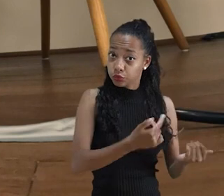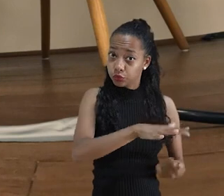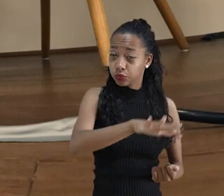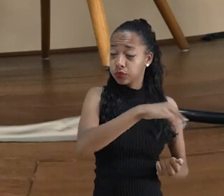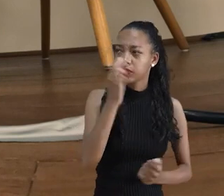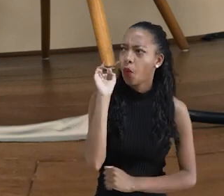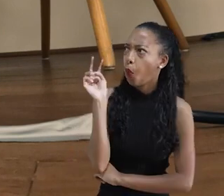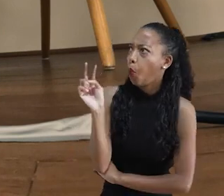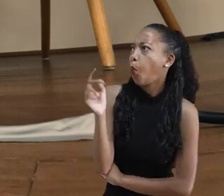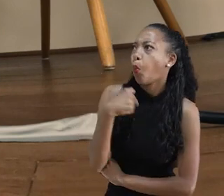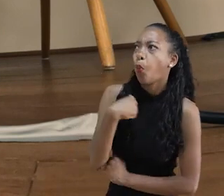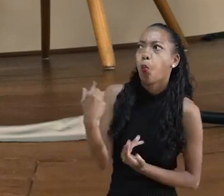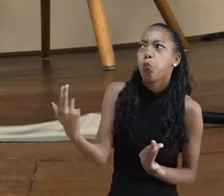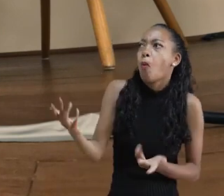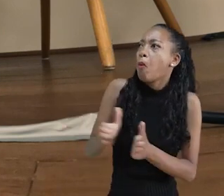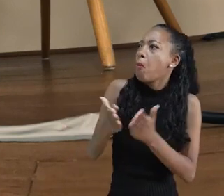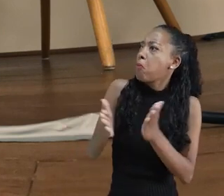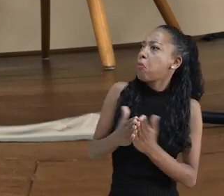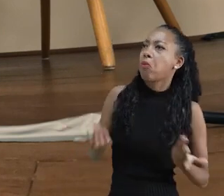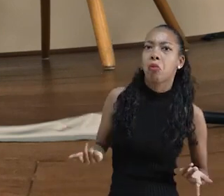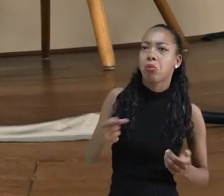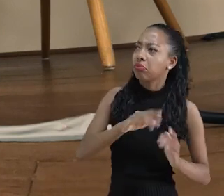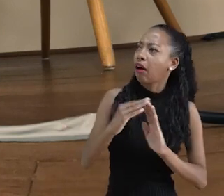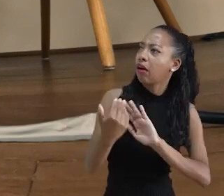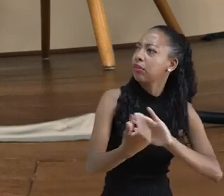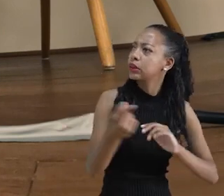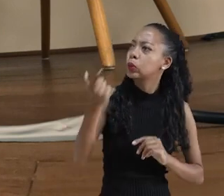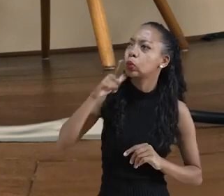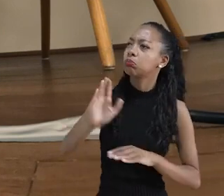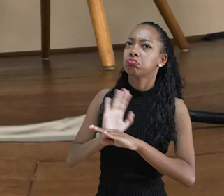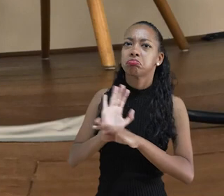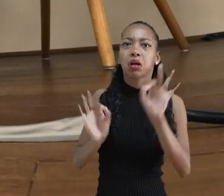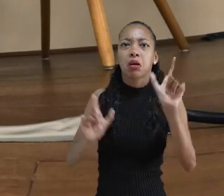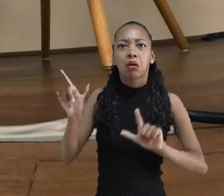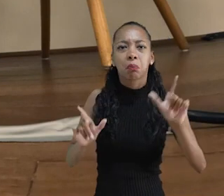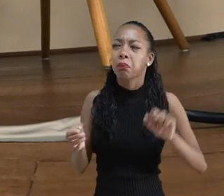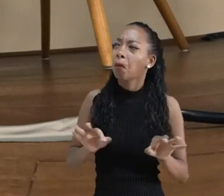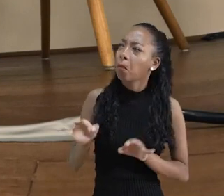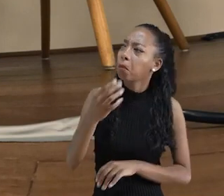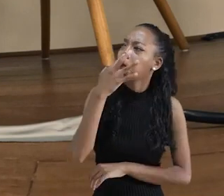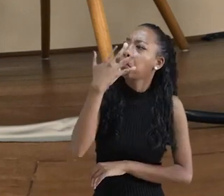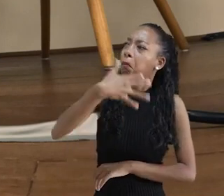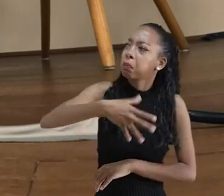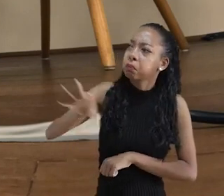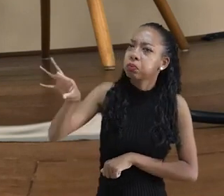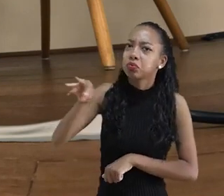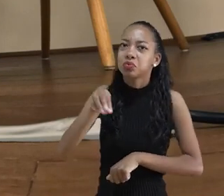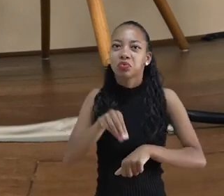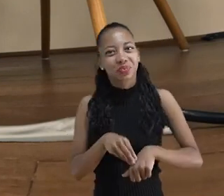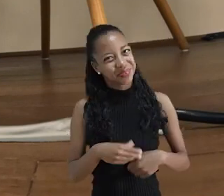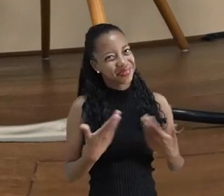esses estudantes aprend a fazer cinema e audiovisual então a gente